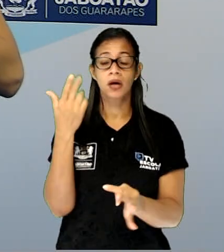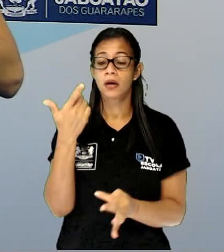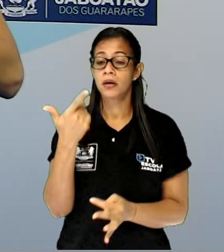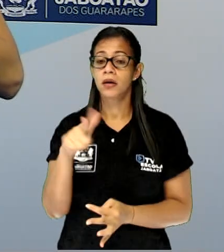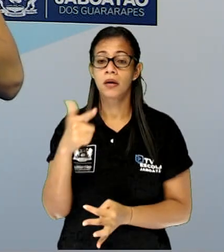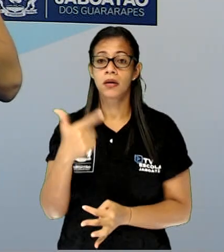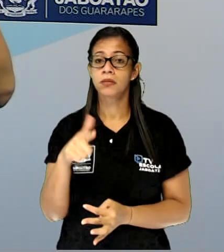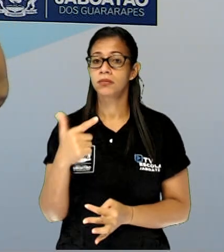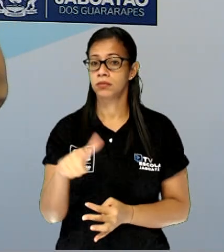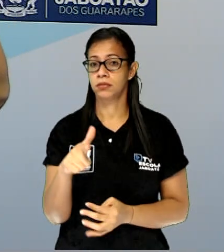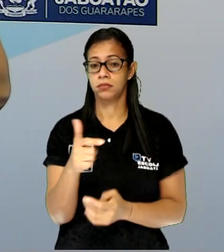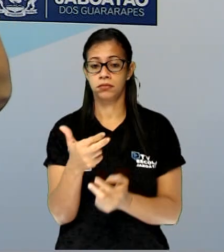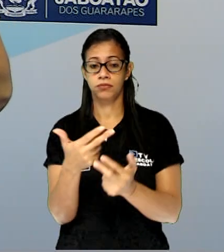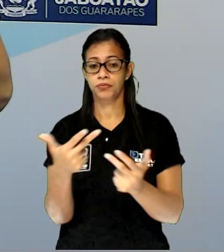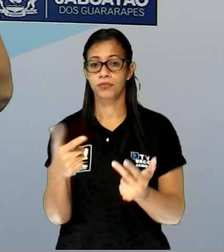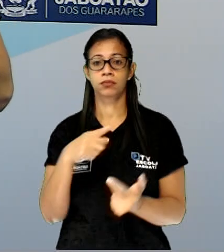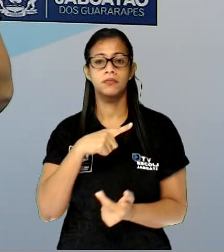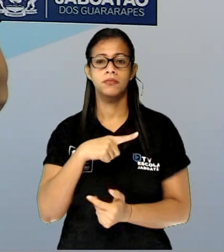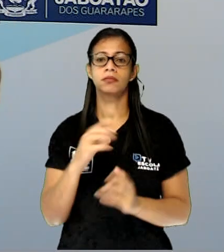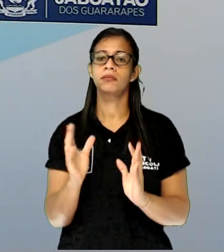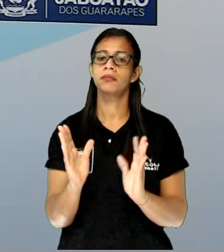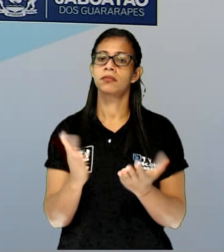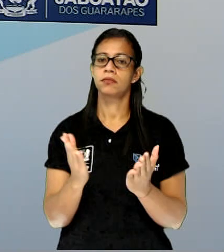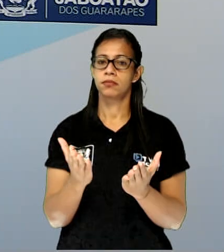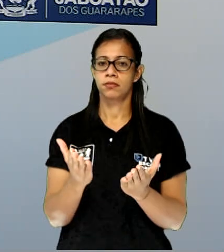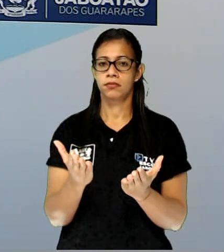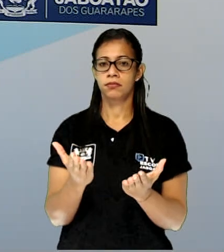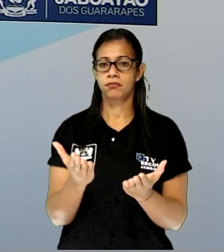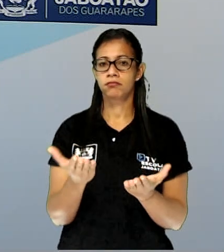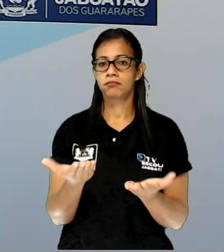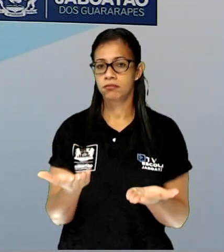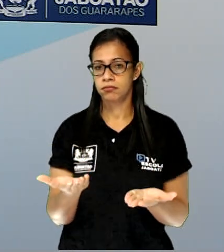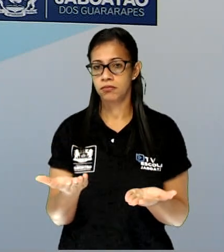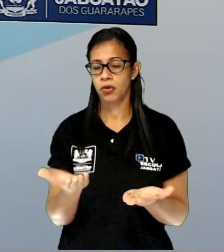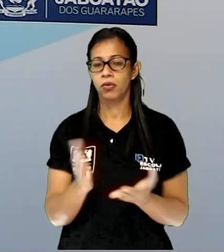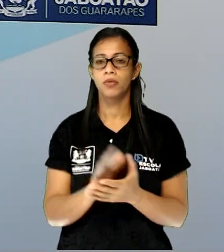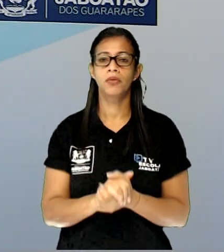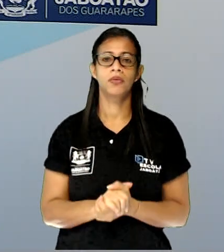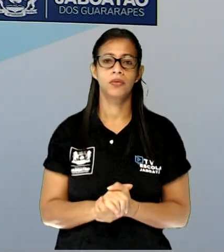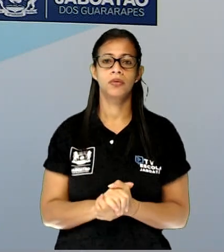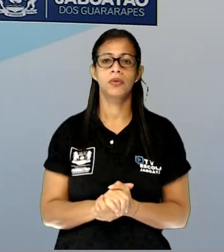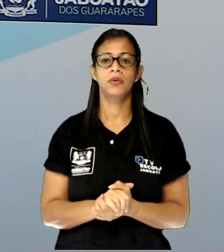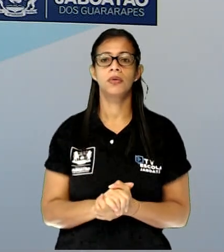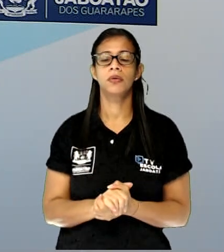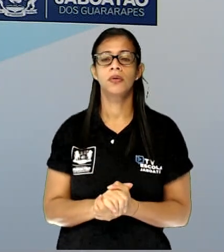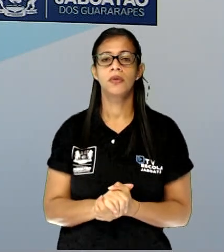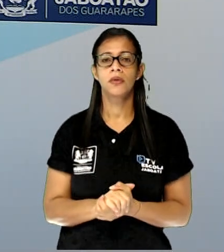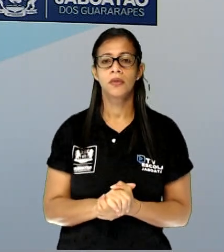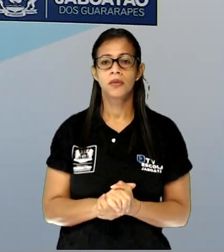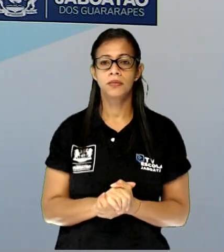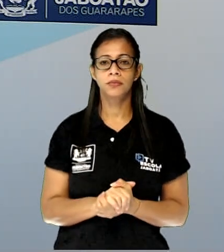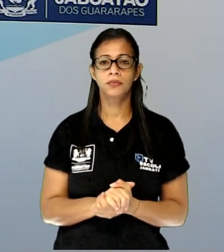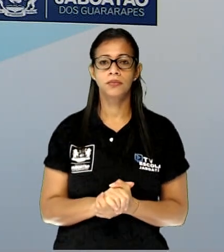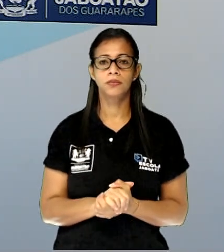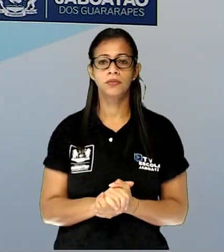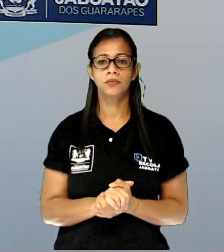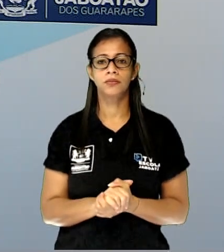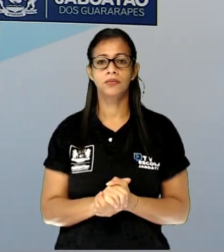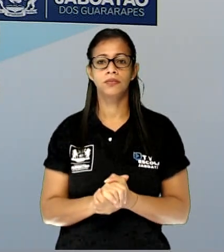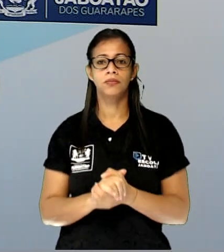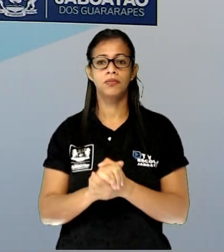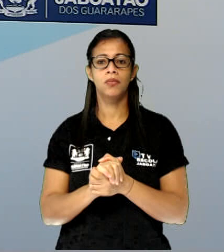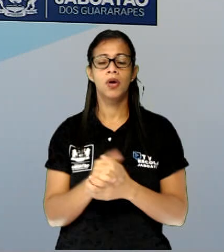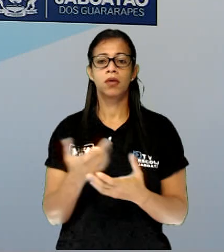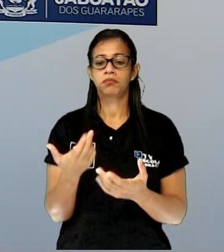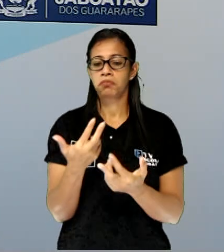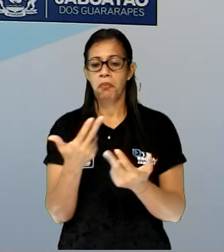que o escultor tem hoje. O cinzel, né, para ir dando forma ali, o martelo, o